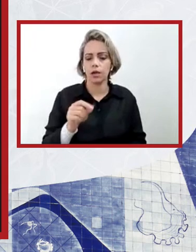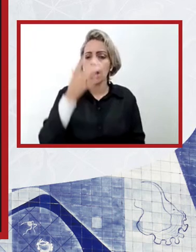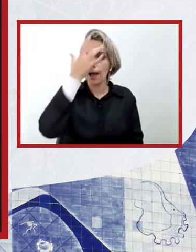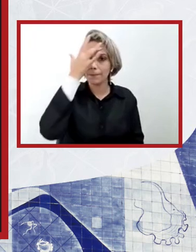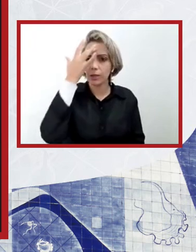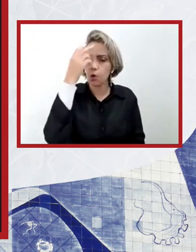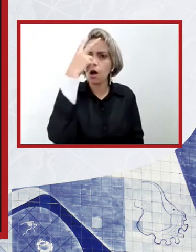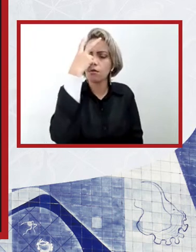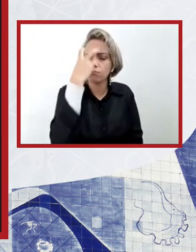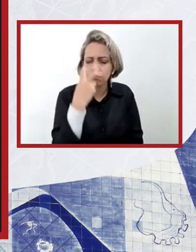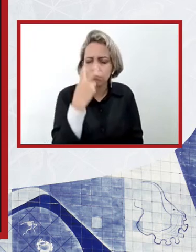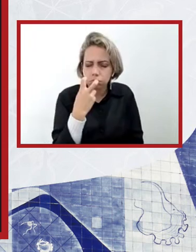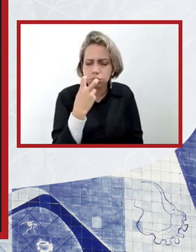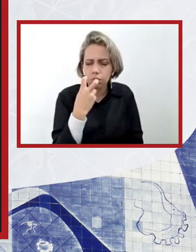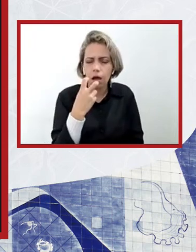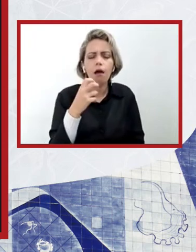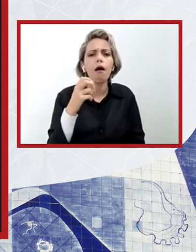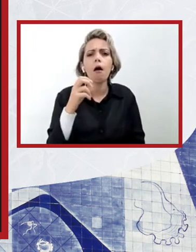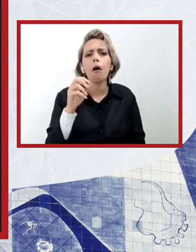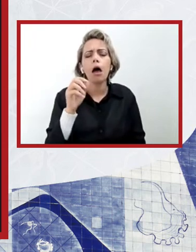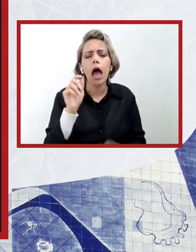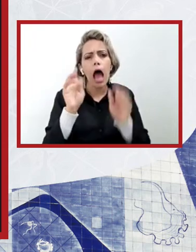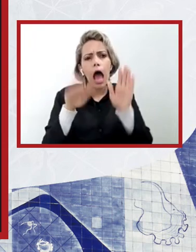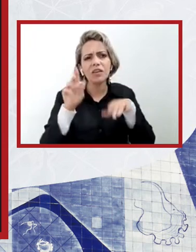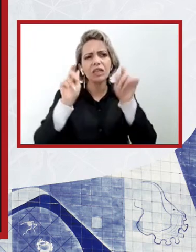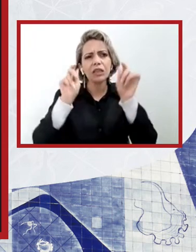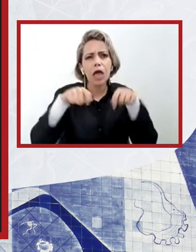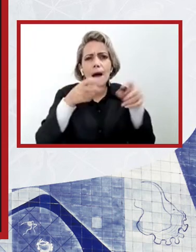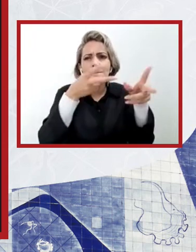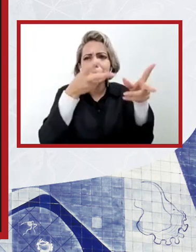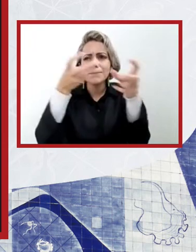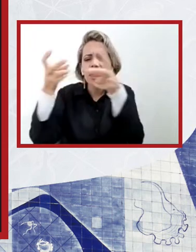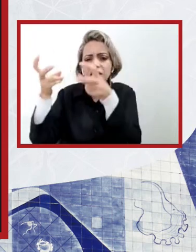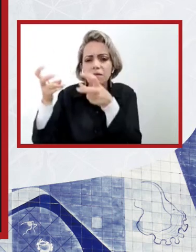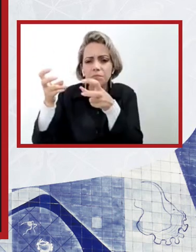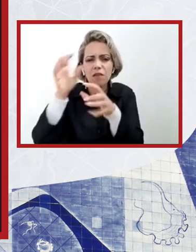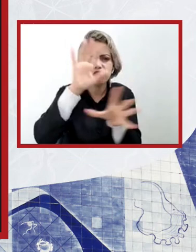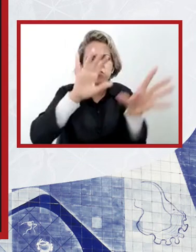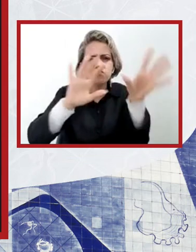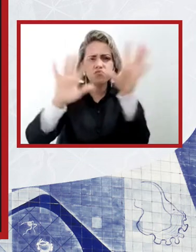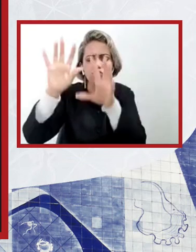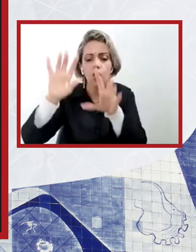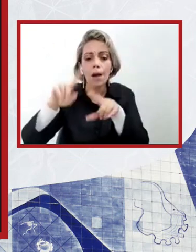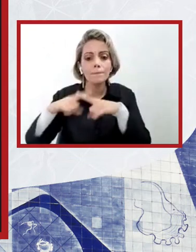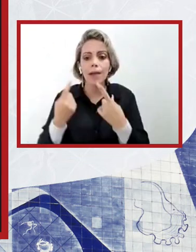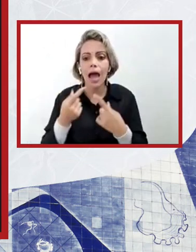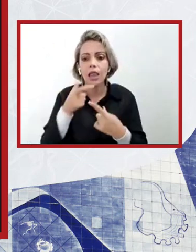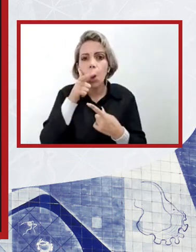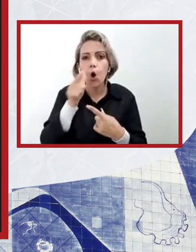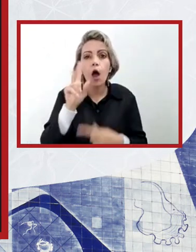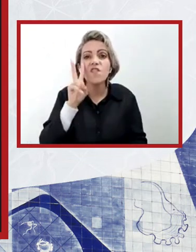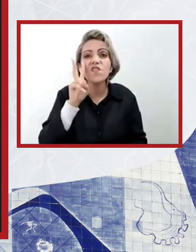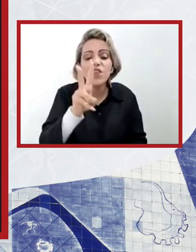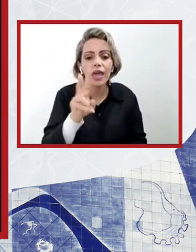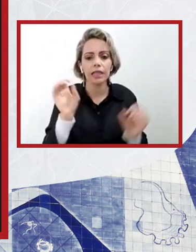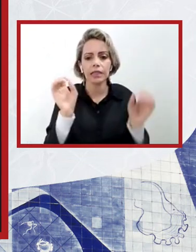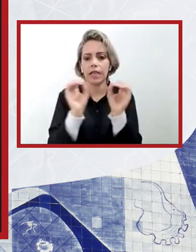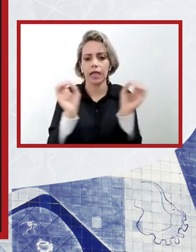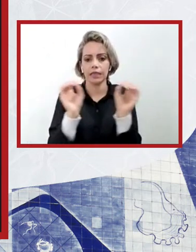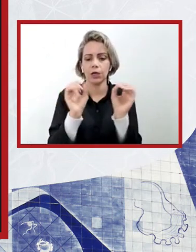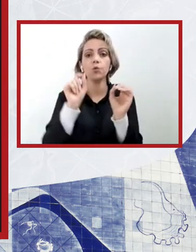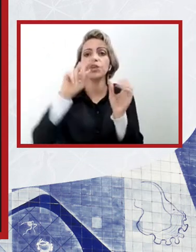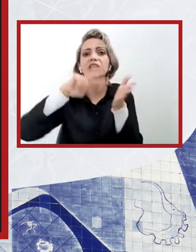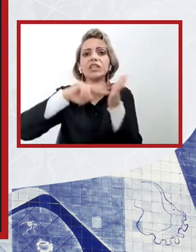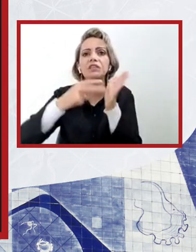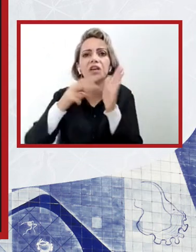consegue distinguir nada. E a pessoa com baixa visão, a pessoa que tem uma deficiência de acuidade visual, as